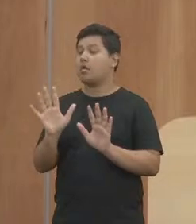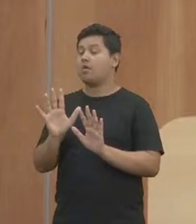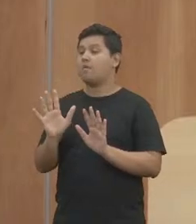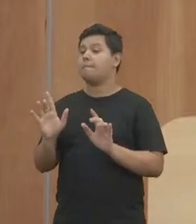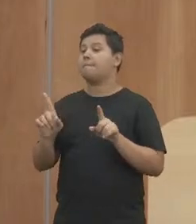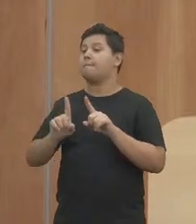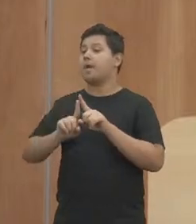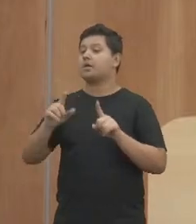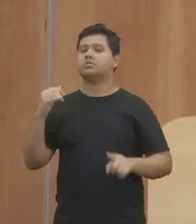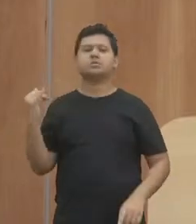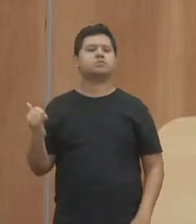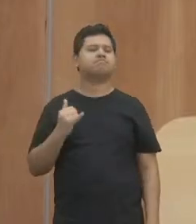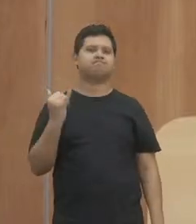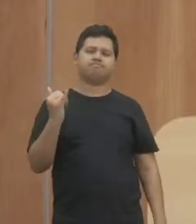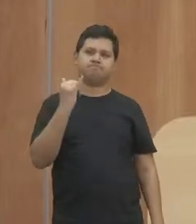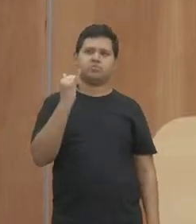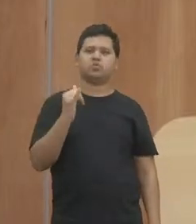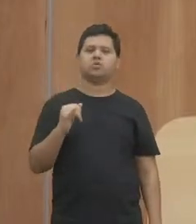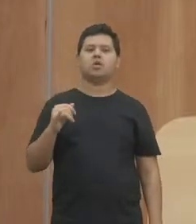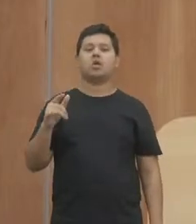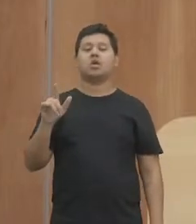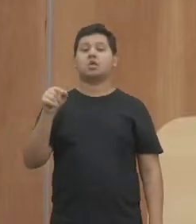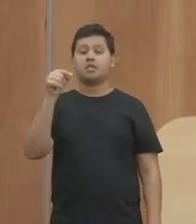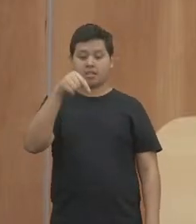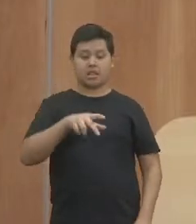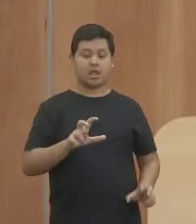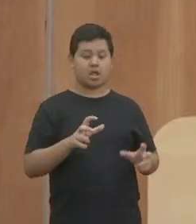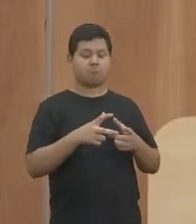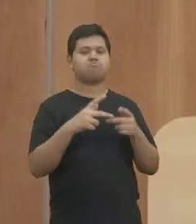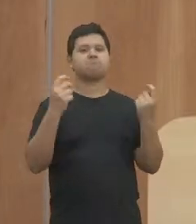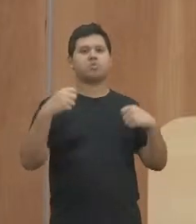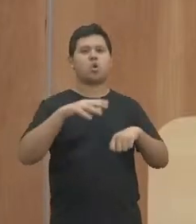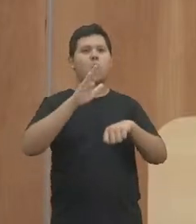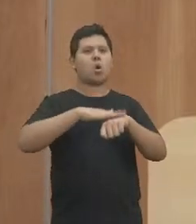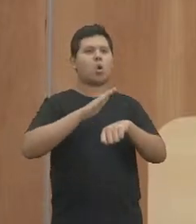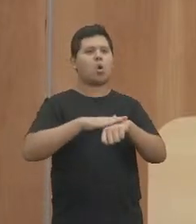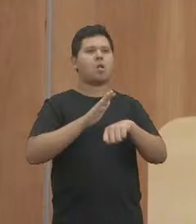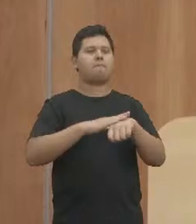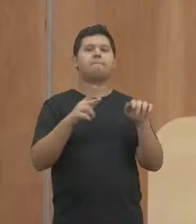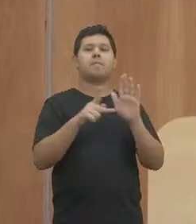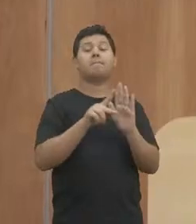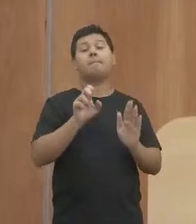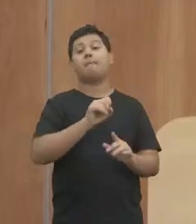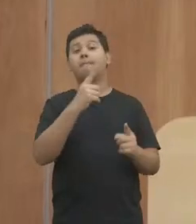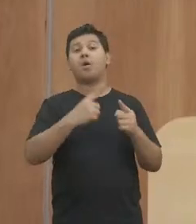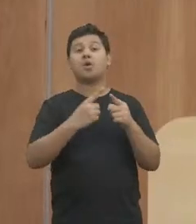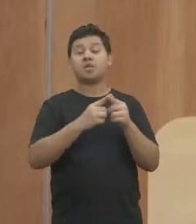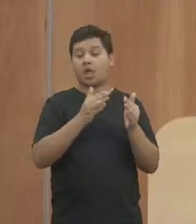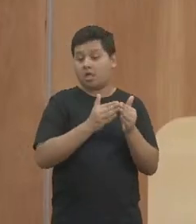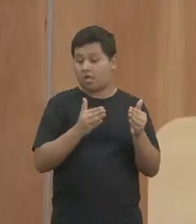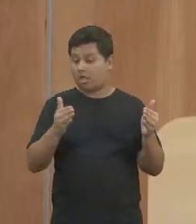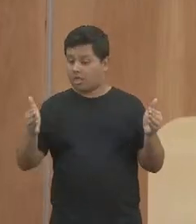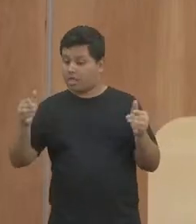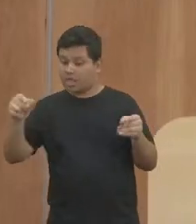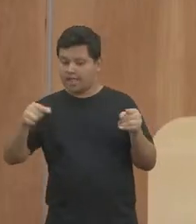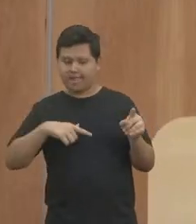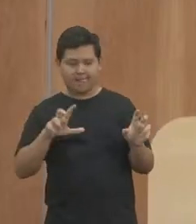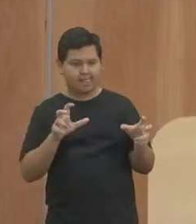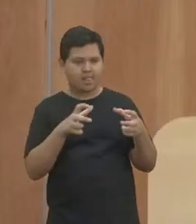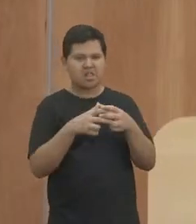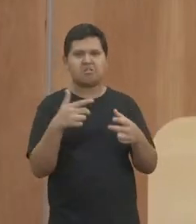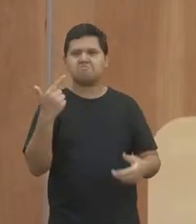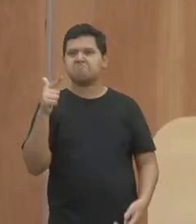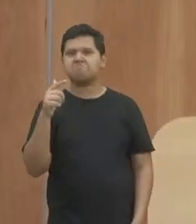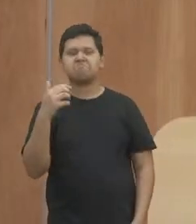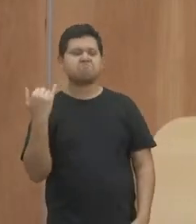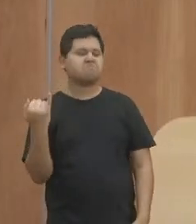importante, muito importante, que essa casa comece a produzir mais para o nosso povo, porque senão, em pouco tempo, essa casa não vai ter mais relevância, essa